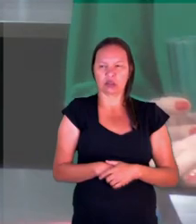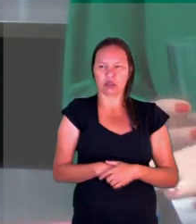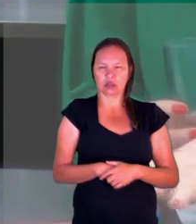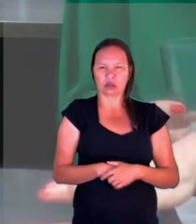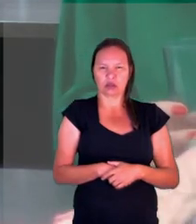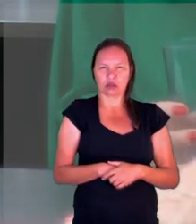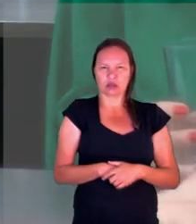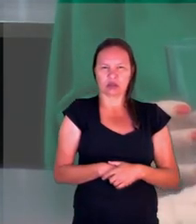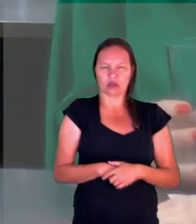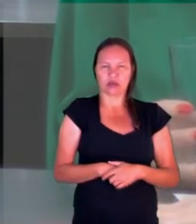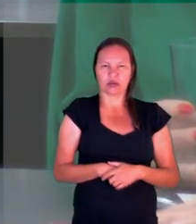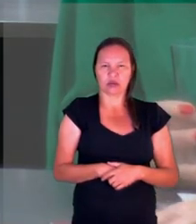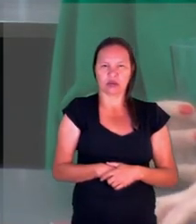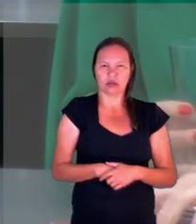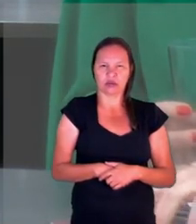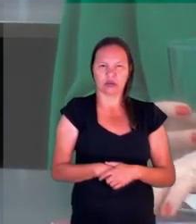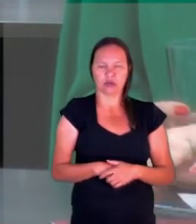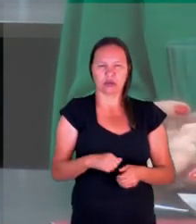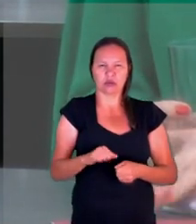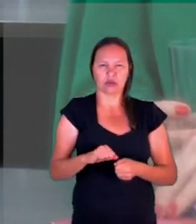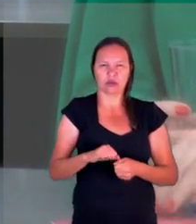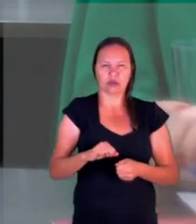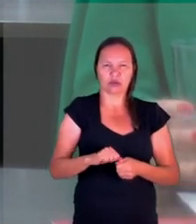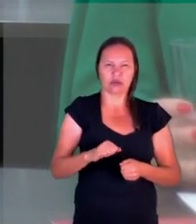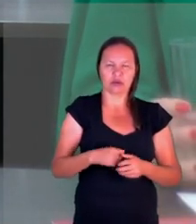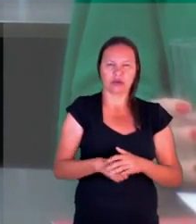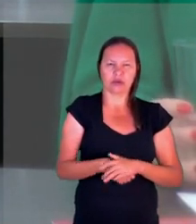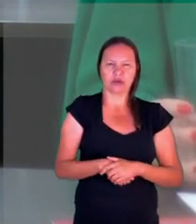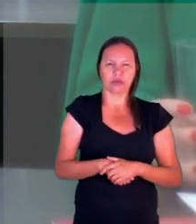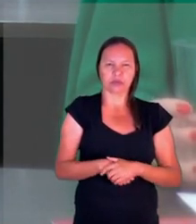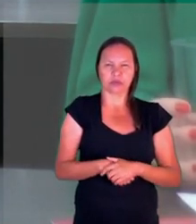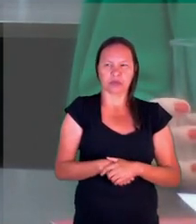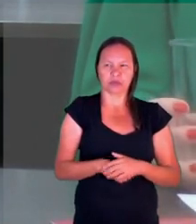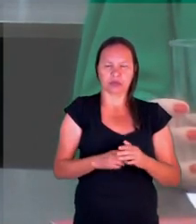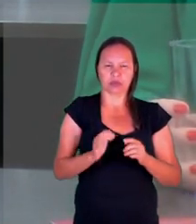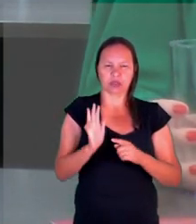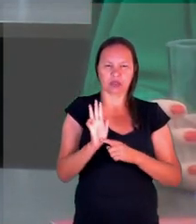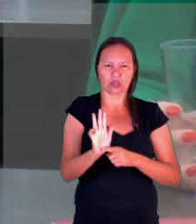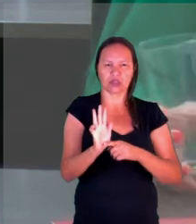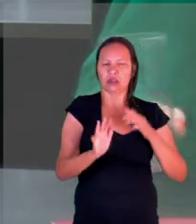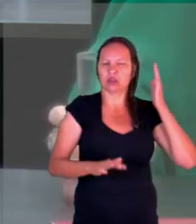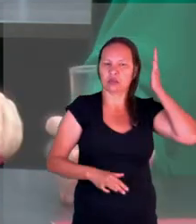mesmo nós vamos fazer agora uma apresentação